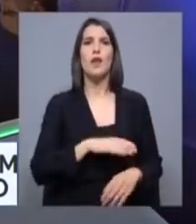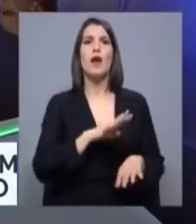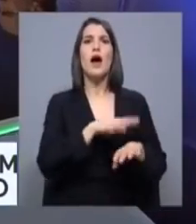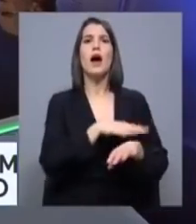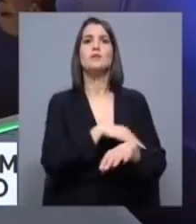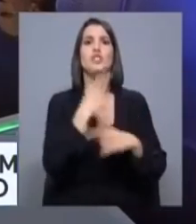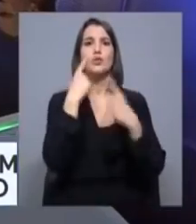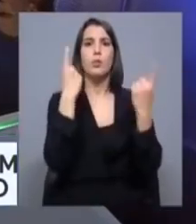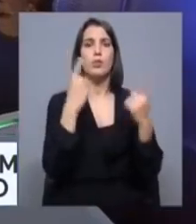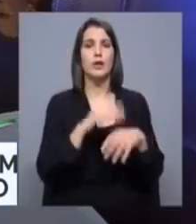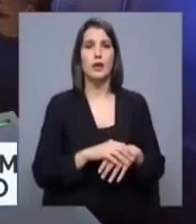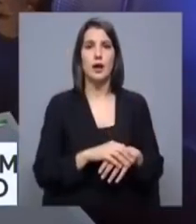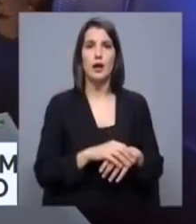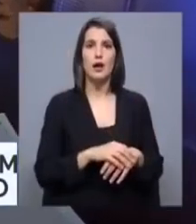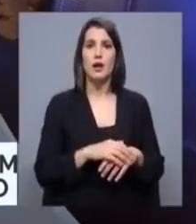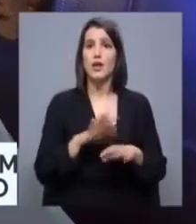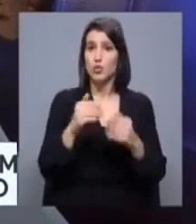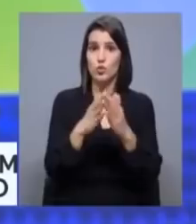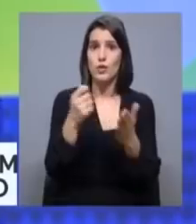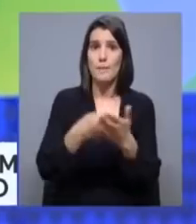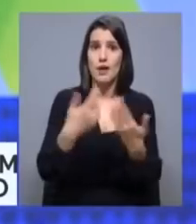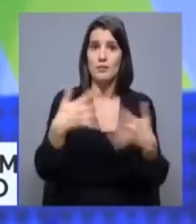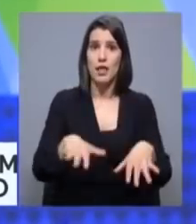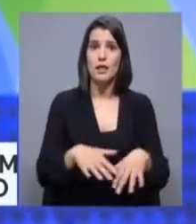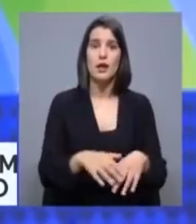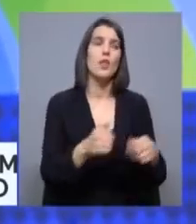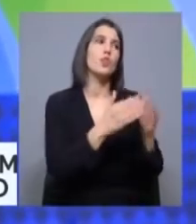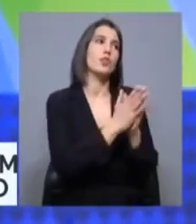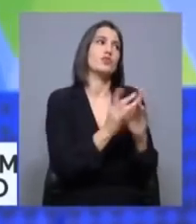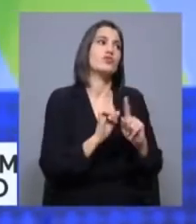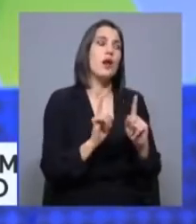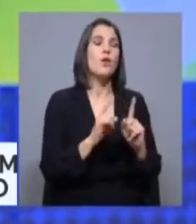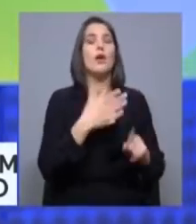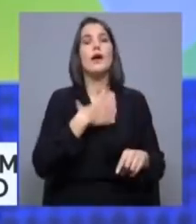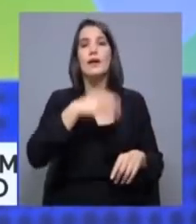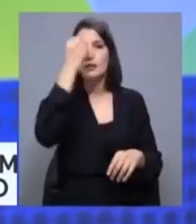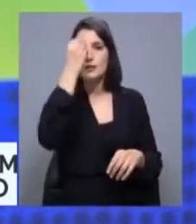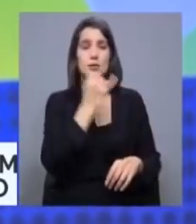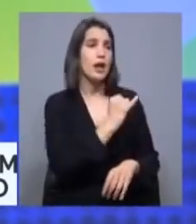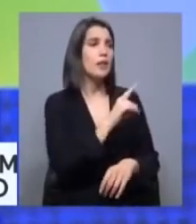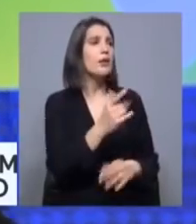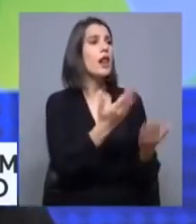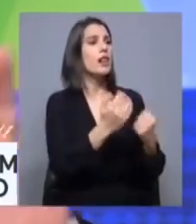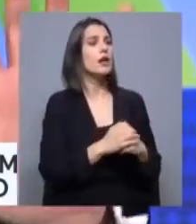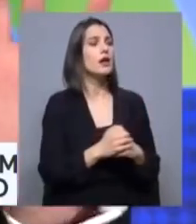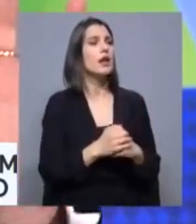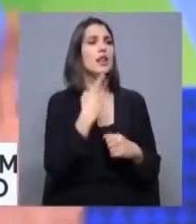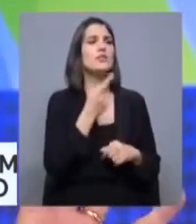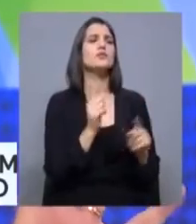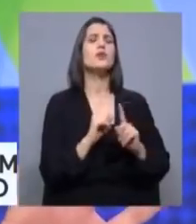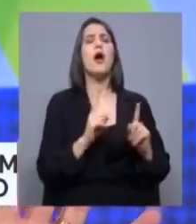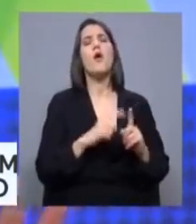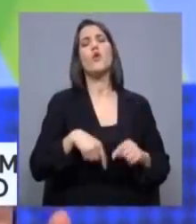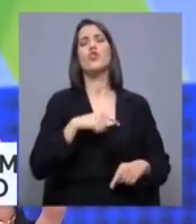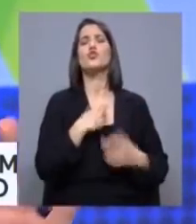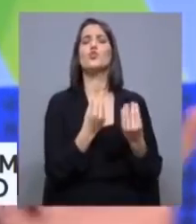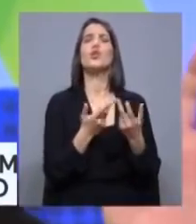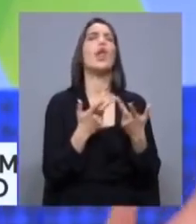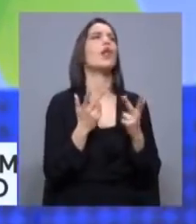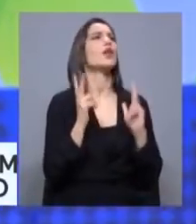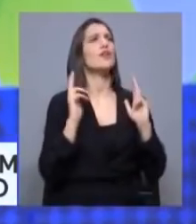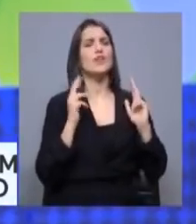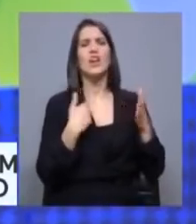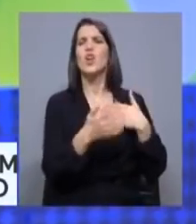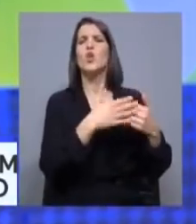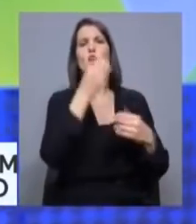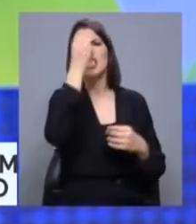ss é mal para não não todo aquele que interessa absorvente aí ele fixar iniciativa Liberal entre o brodis nós temos muito liberais e